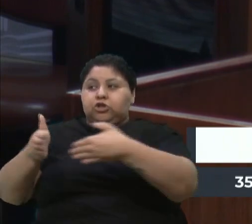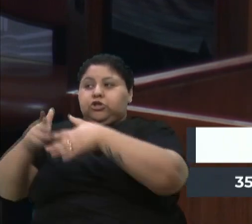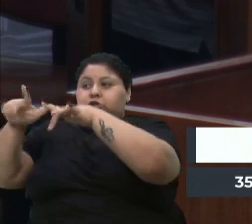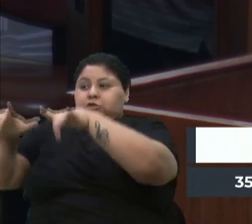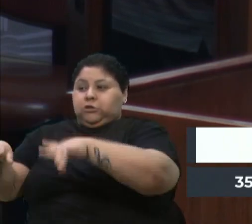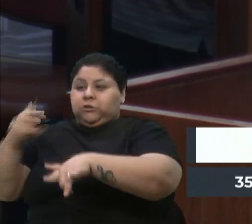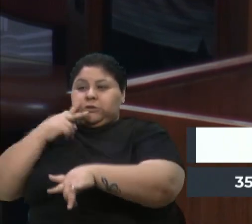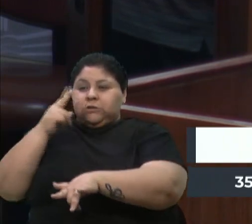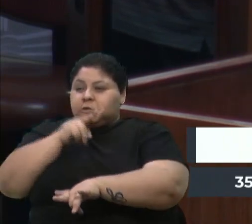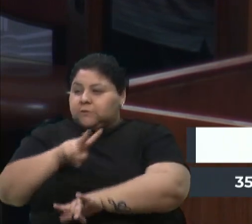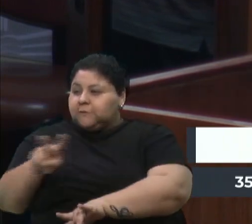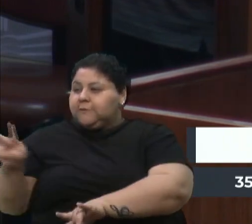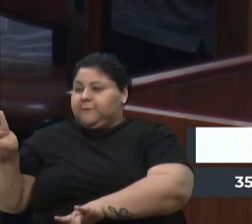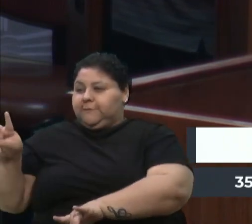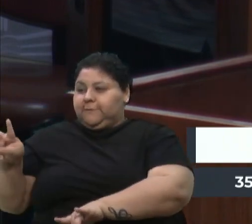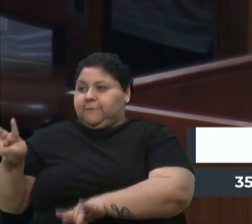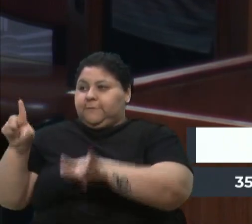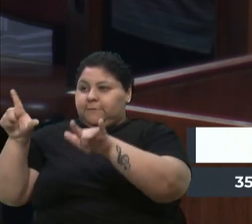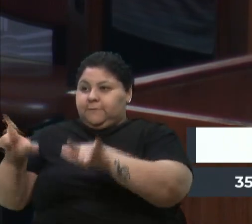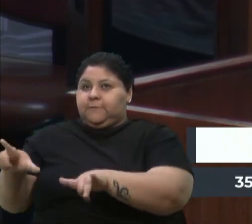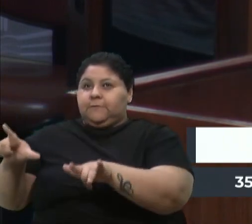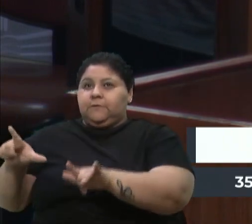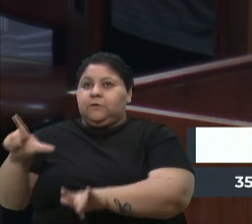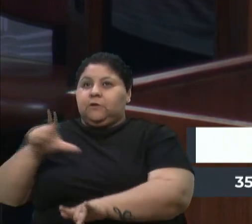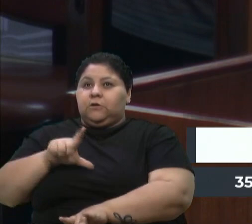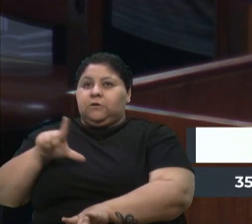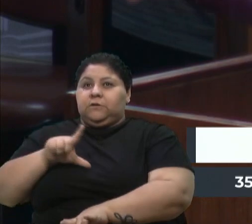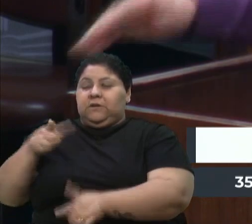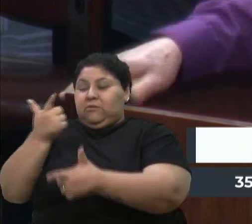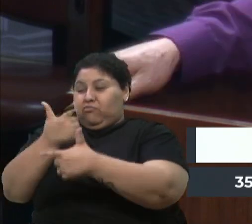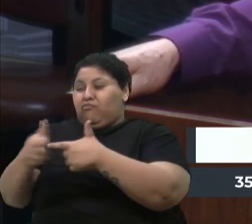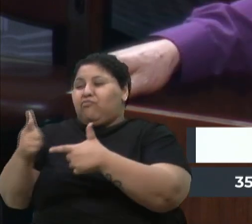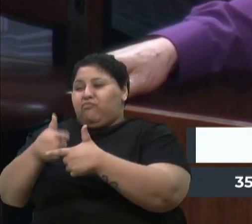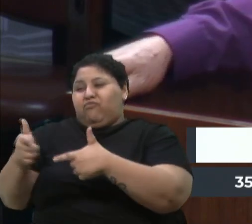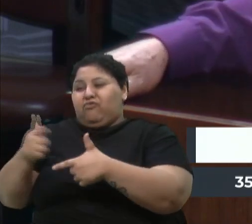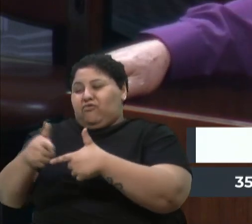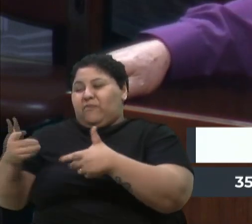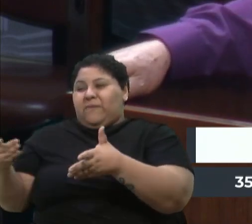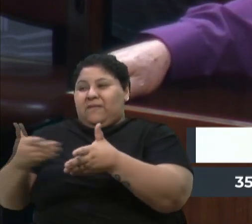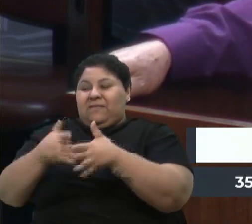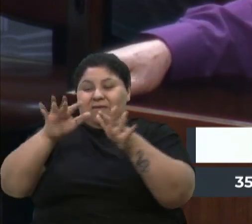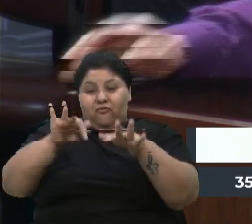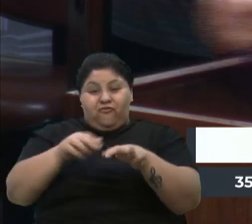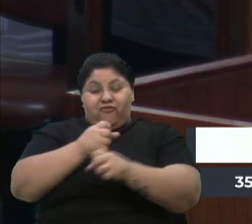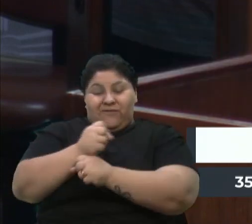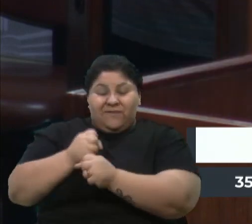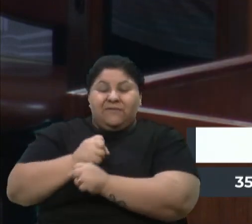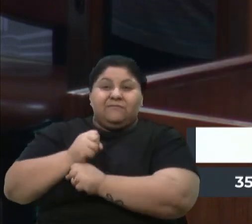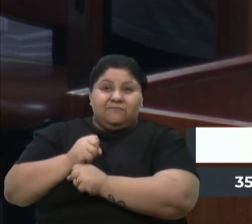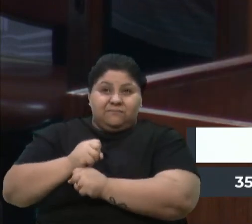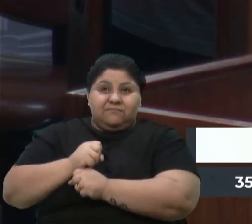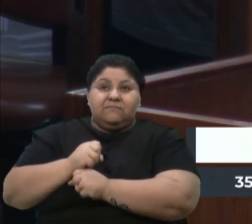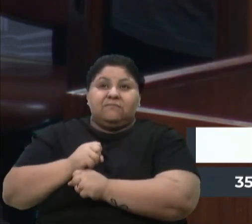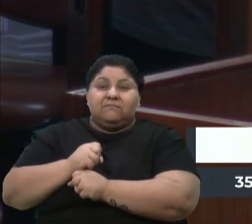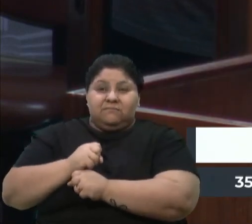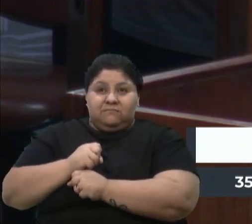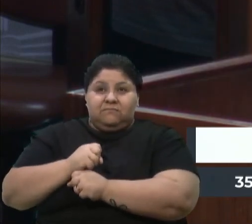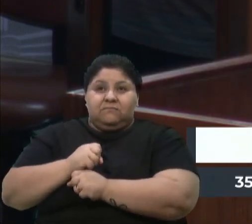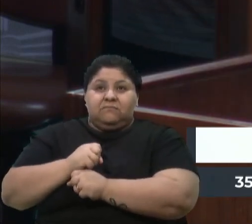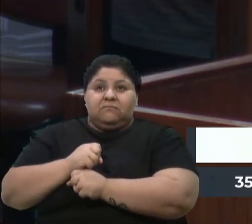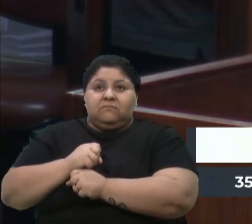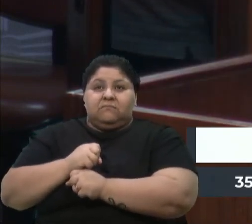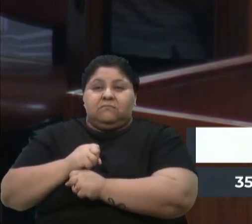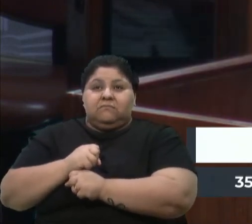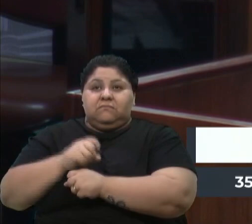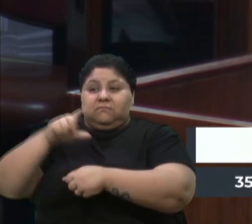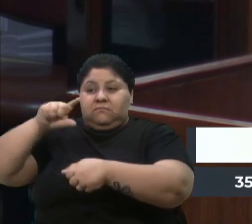com laudos também uma propriedade com intempéries, que vai dar muita, infelizmente, até o final do ano, que seja contemplado,